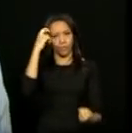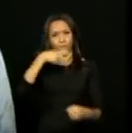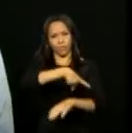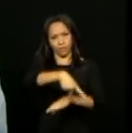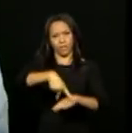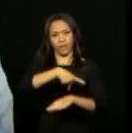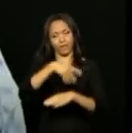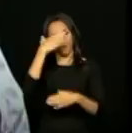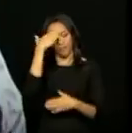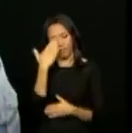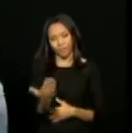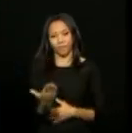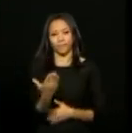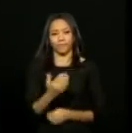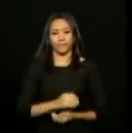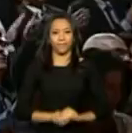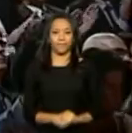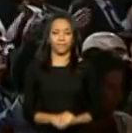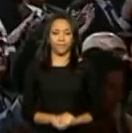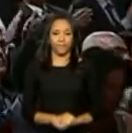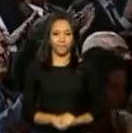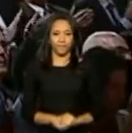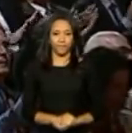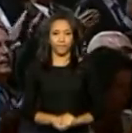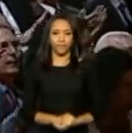país. Muito obrigada.